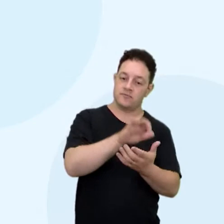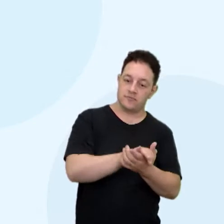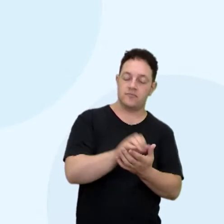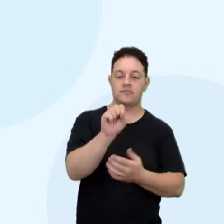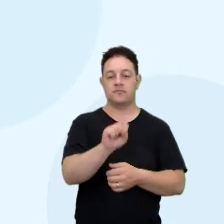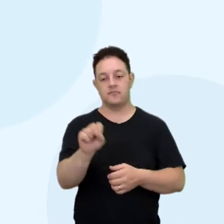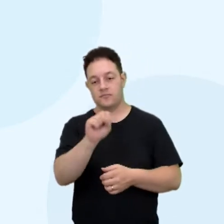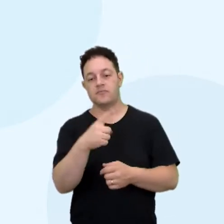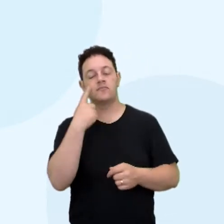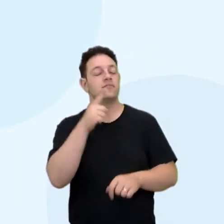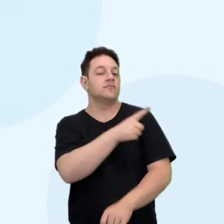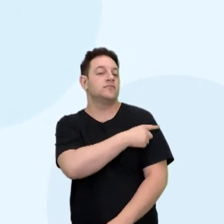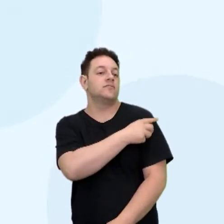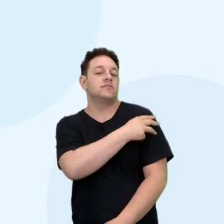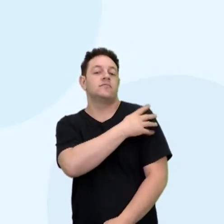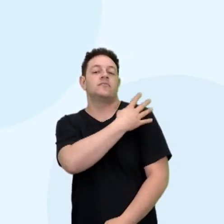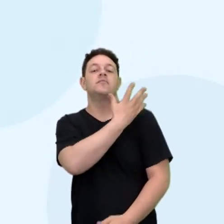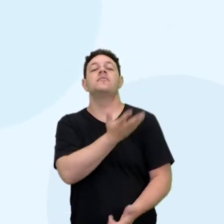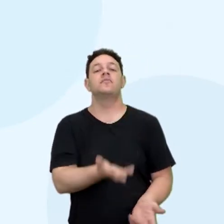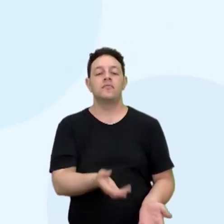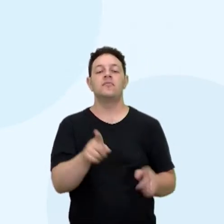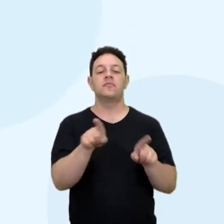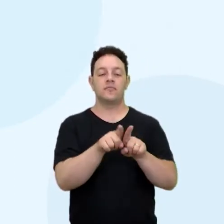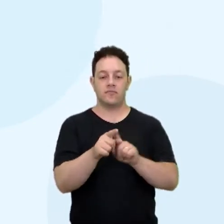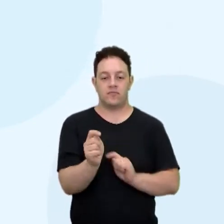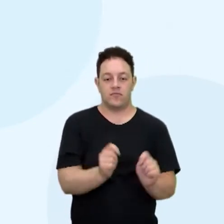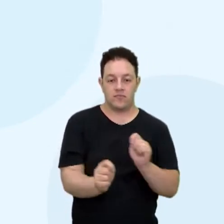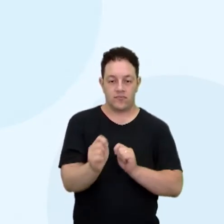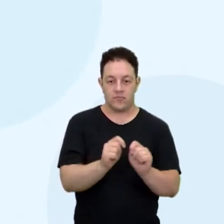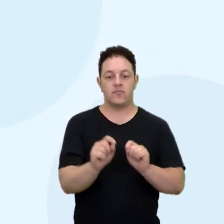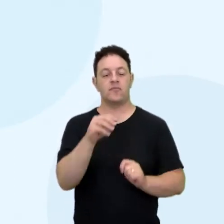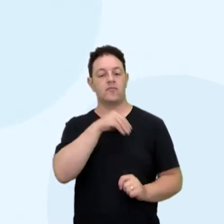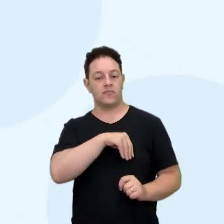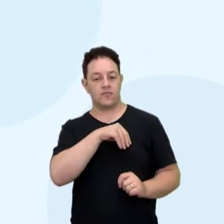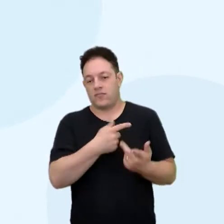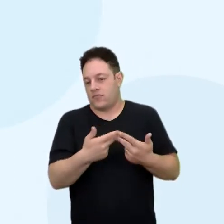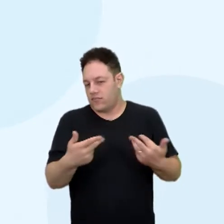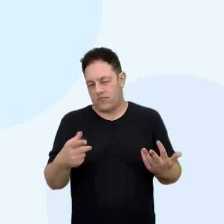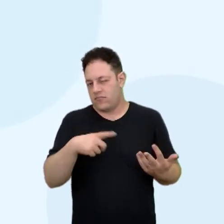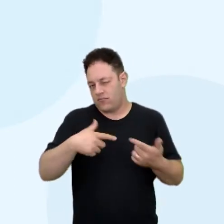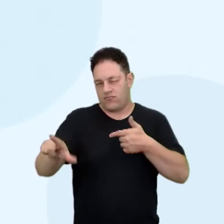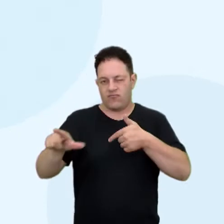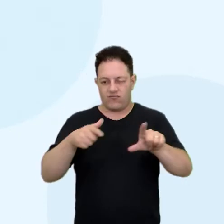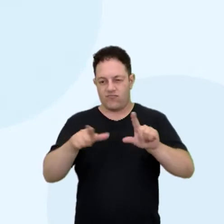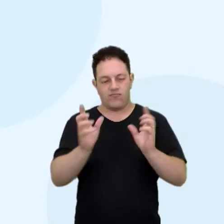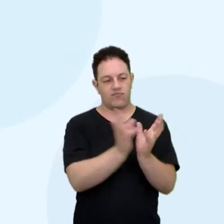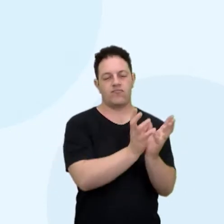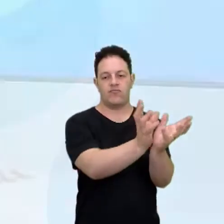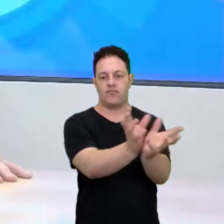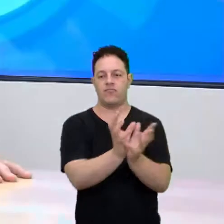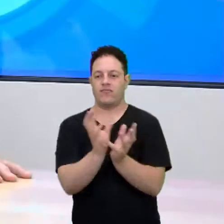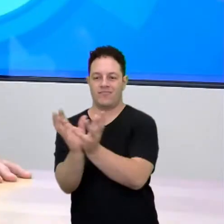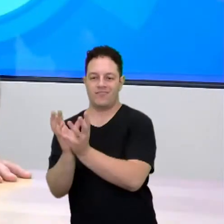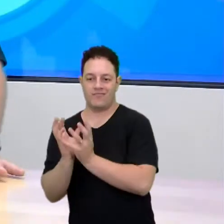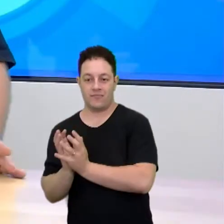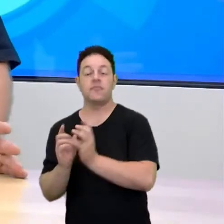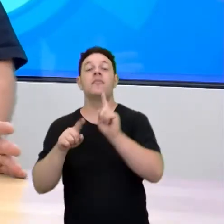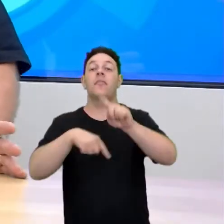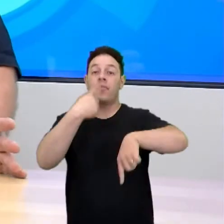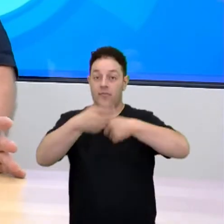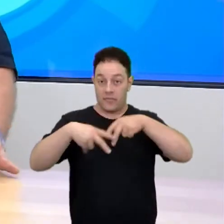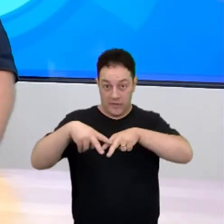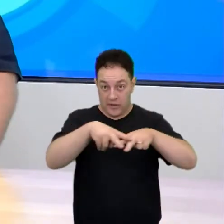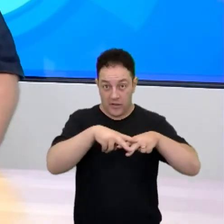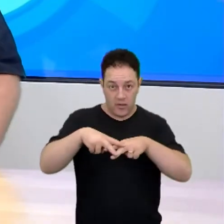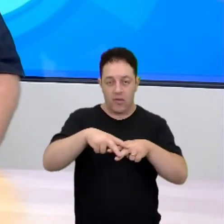de escolaridade e econômicas, rendas, ocupações, dentre outros, E aí, fazendo aí uma revisão, a gente vai ver, como